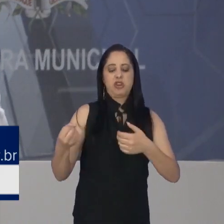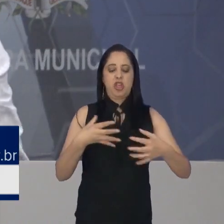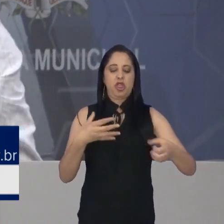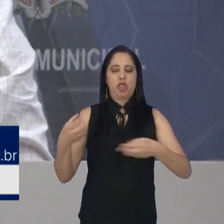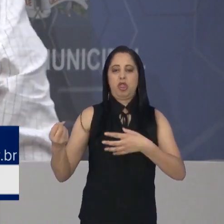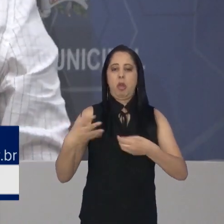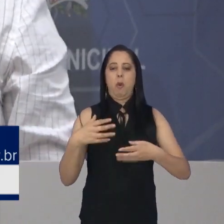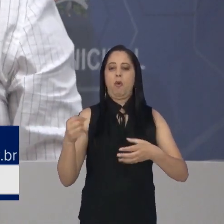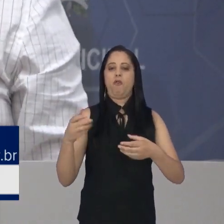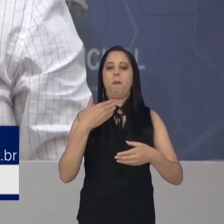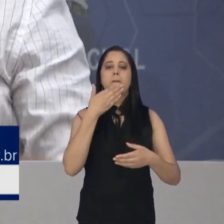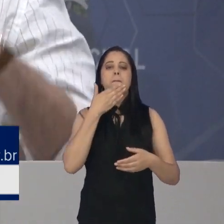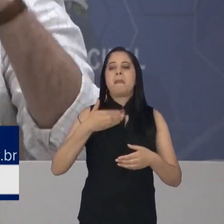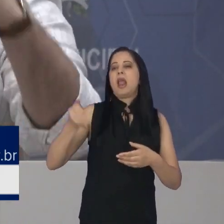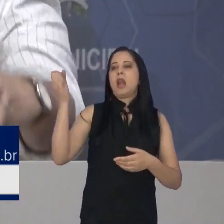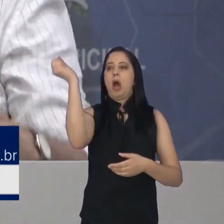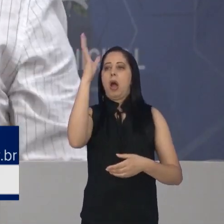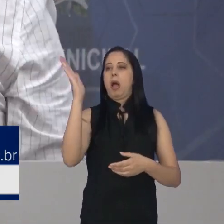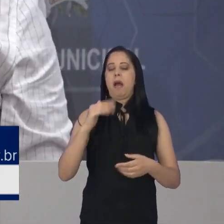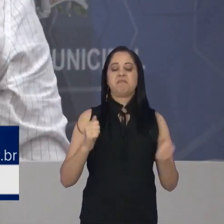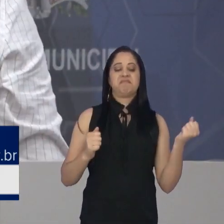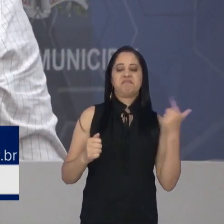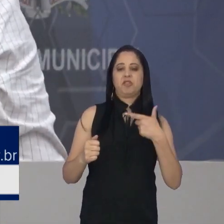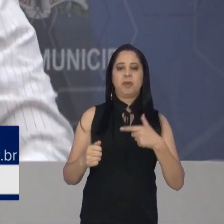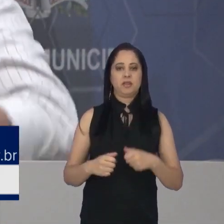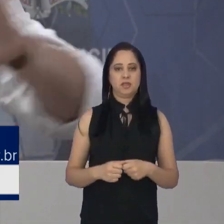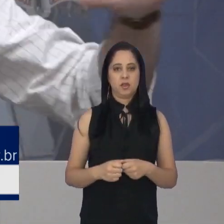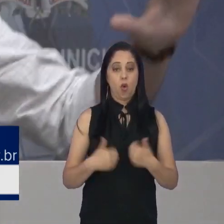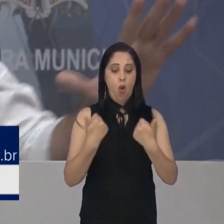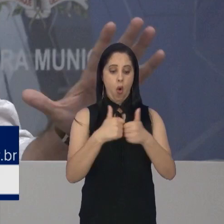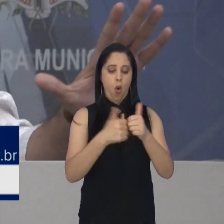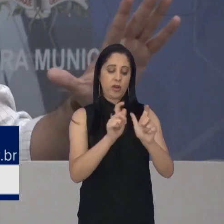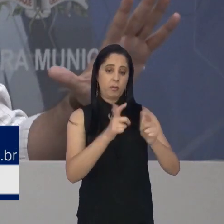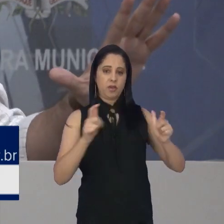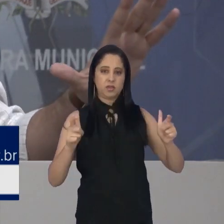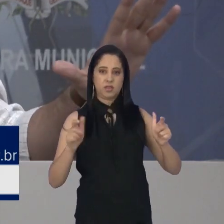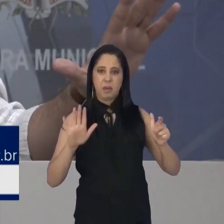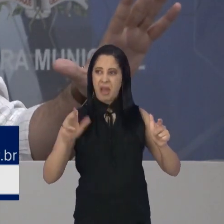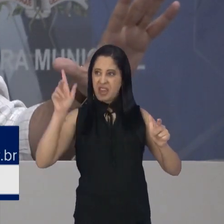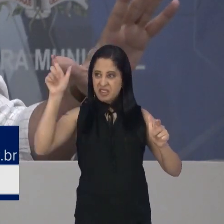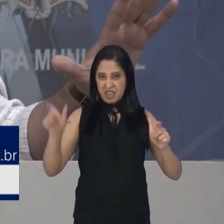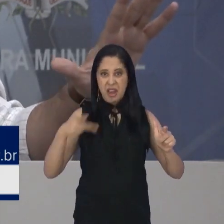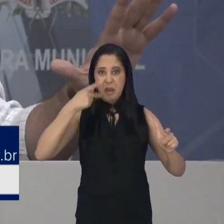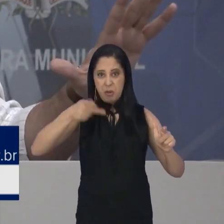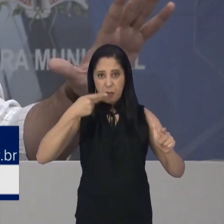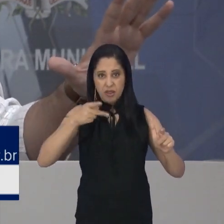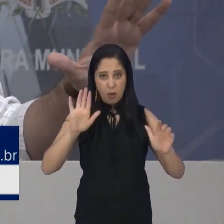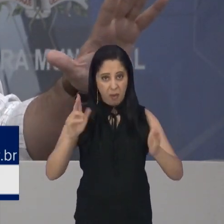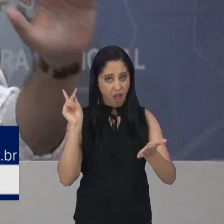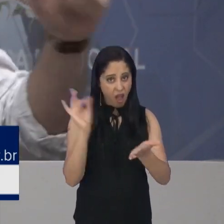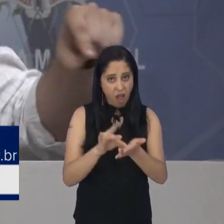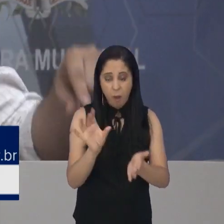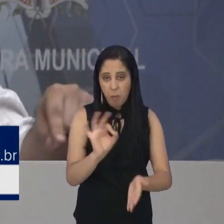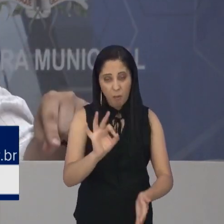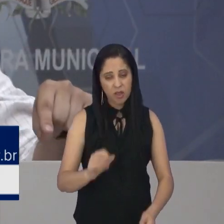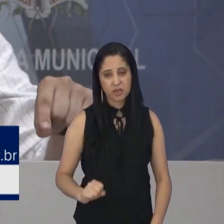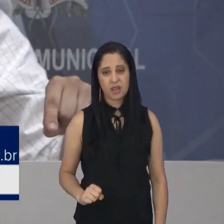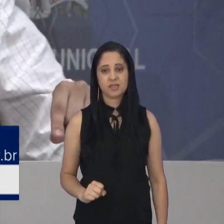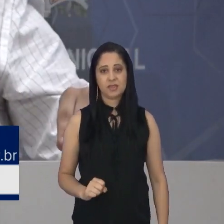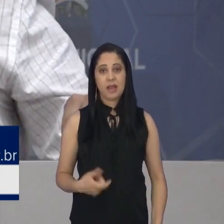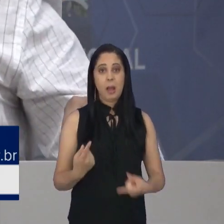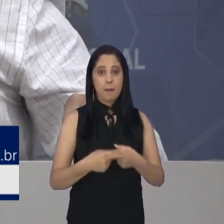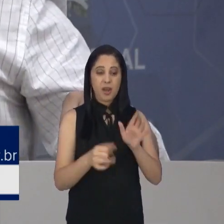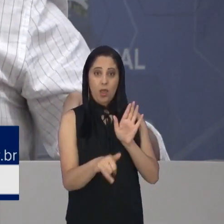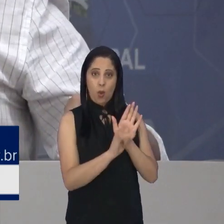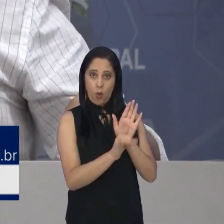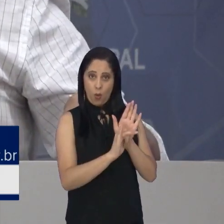Brasil. Era mais ônibus. Essa promessa já foi descumprida pelo vice, que tomou posse. Porque agora o edital que